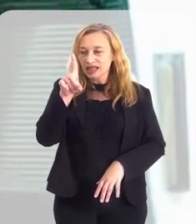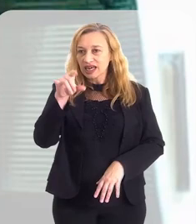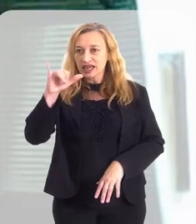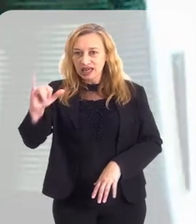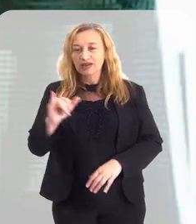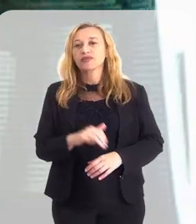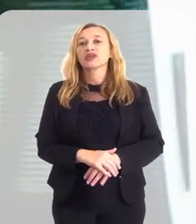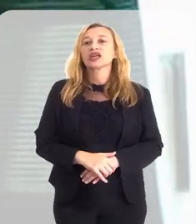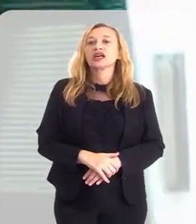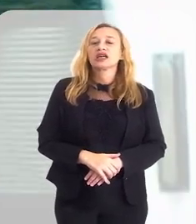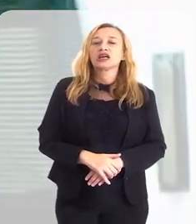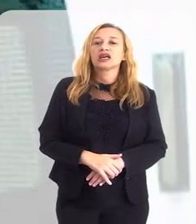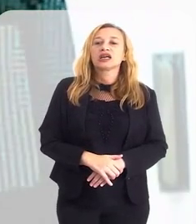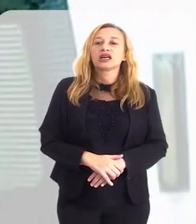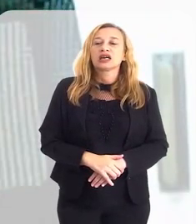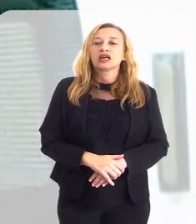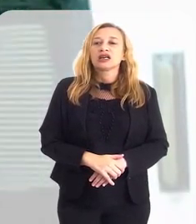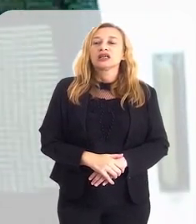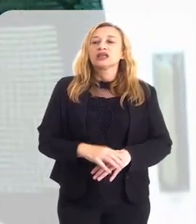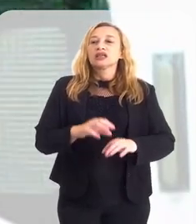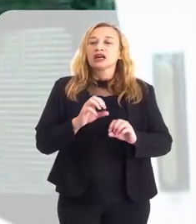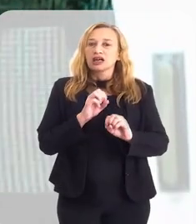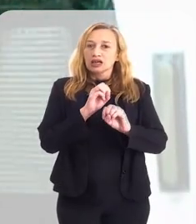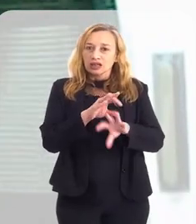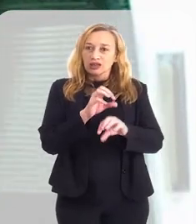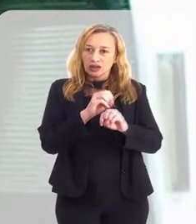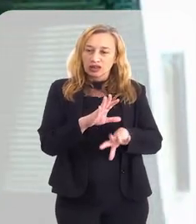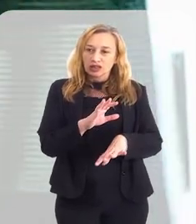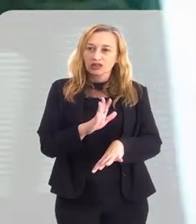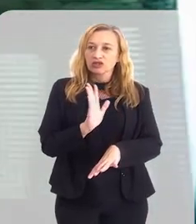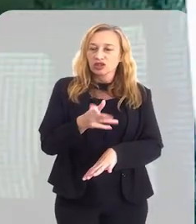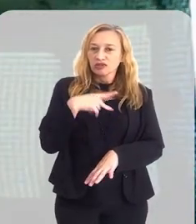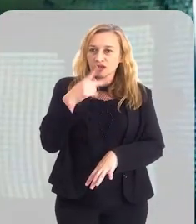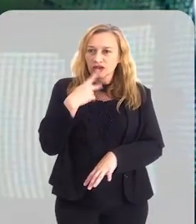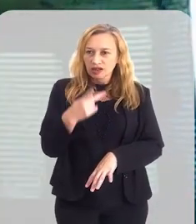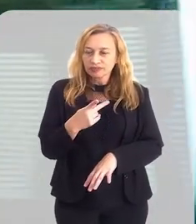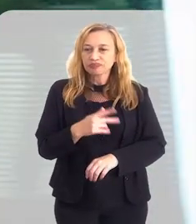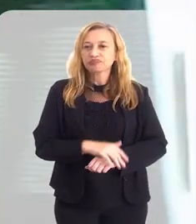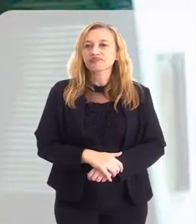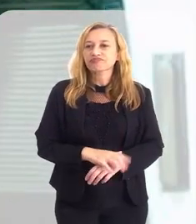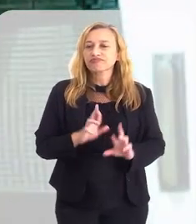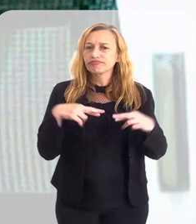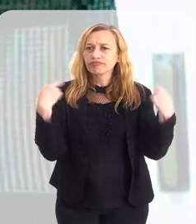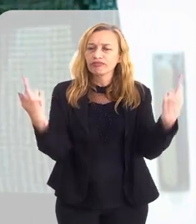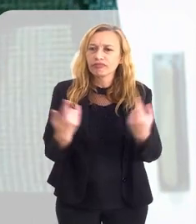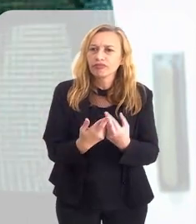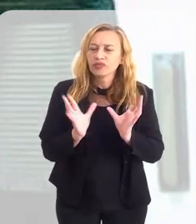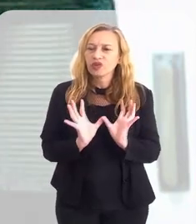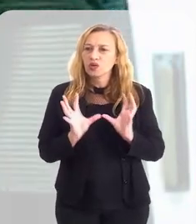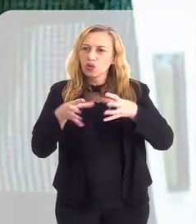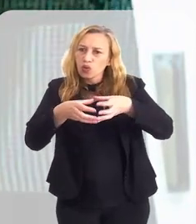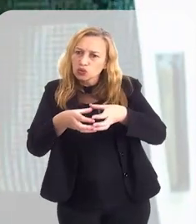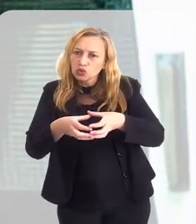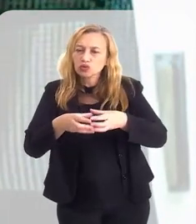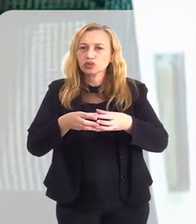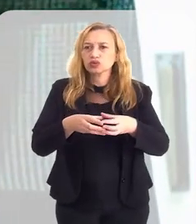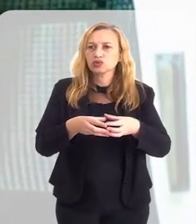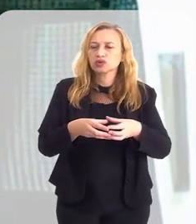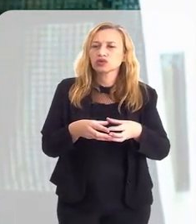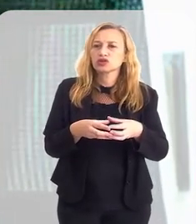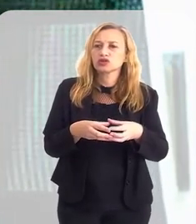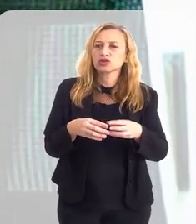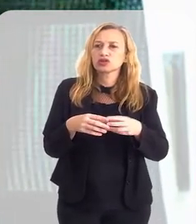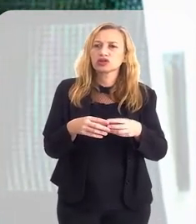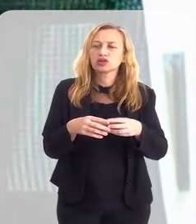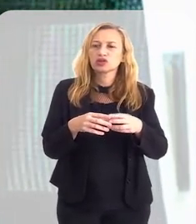Como Lei Brasileira de Inclusão. Contudo, né, na educação, é aquilo que eu há pouco falava, ela reuniu um conjunto de